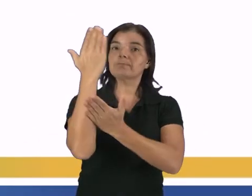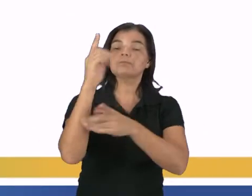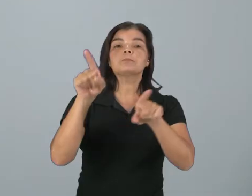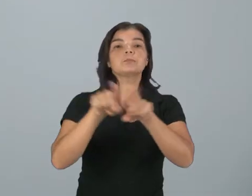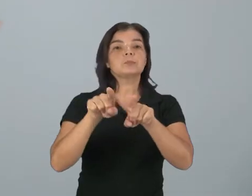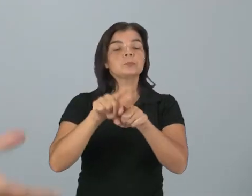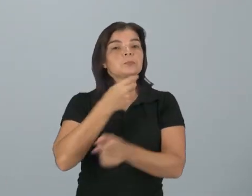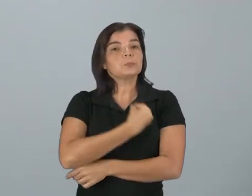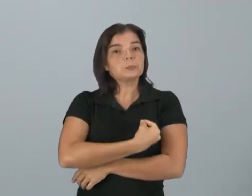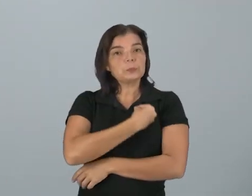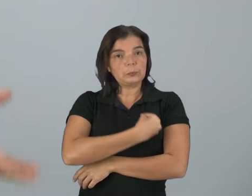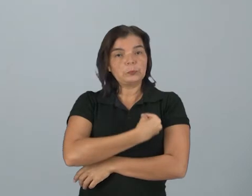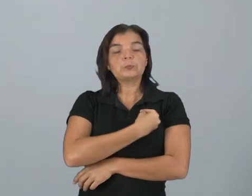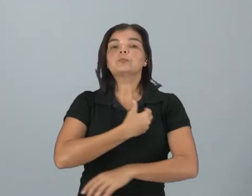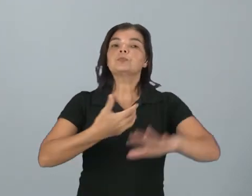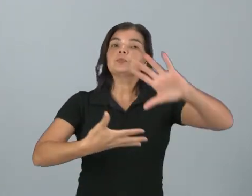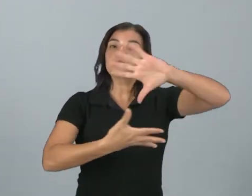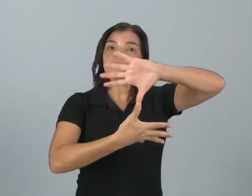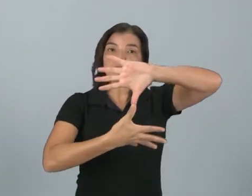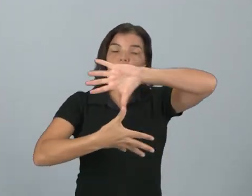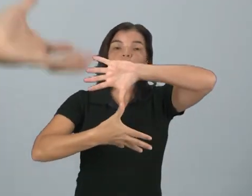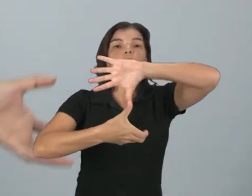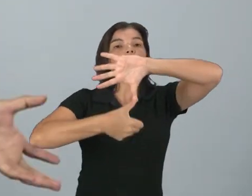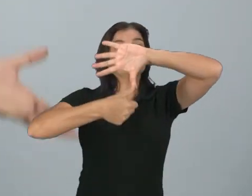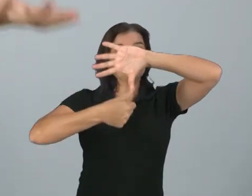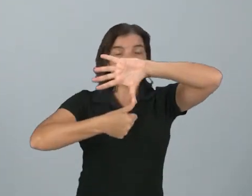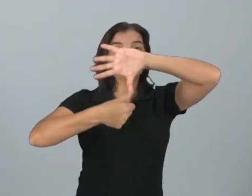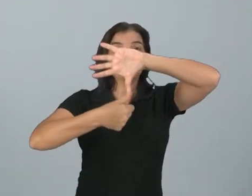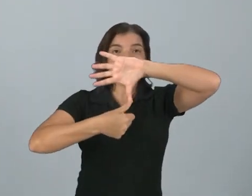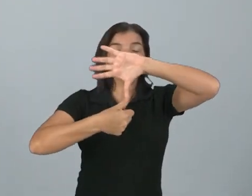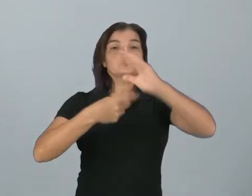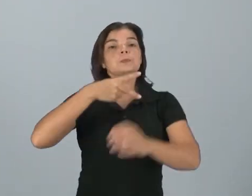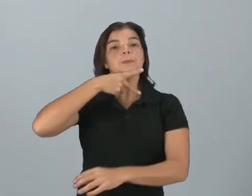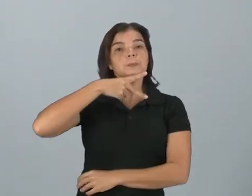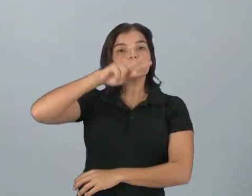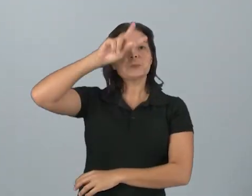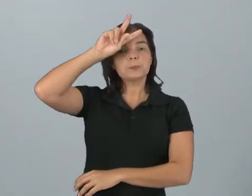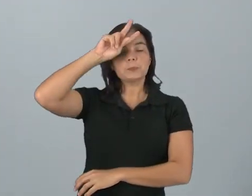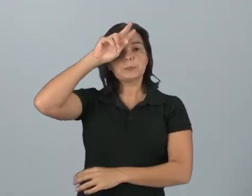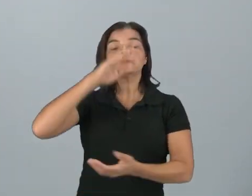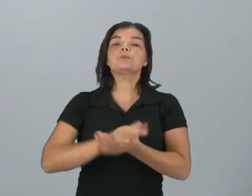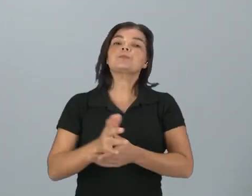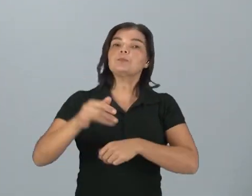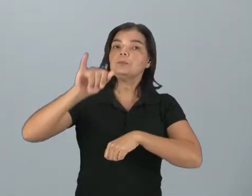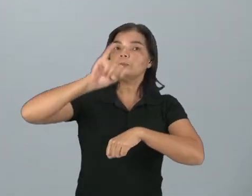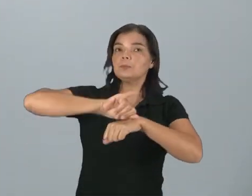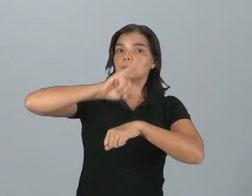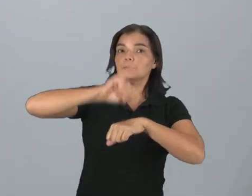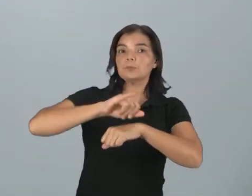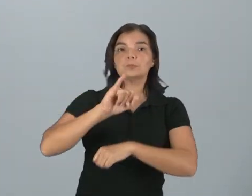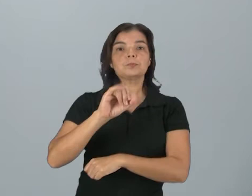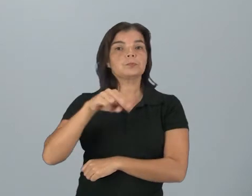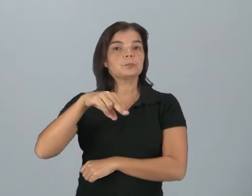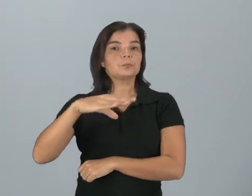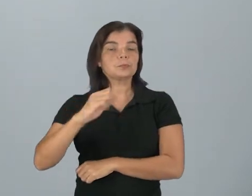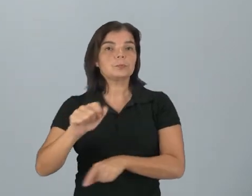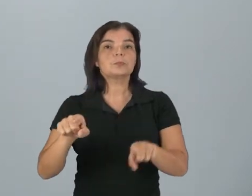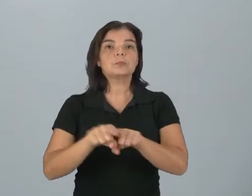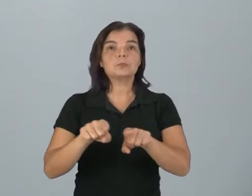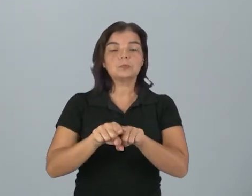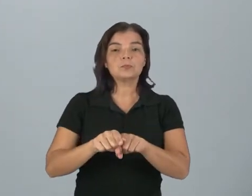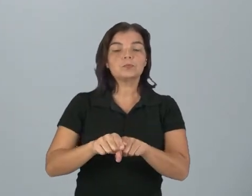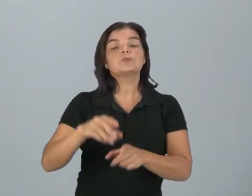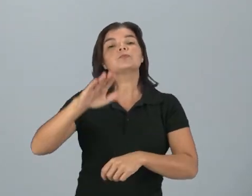viviam mais na região da América do Sul, principalmente na região do Peru, cuja capital do Império Inca era a